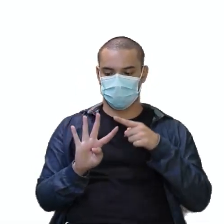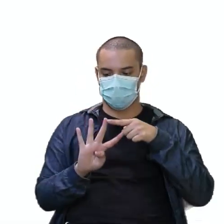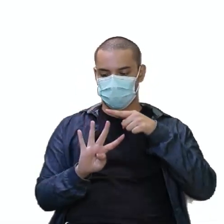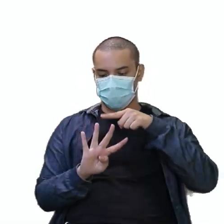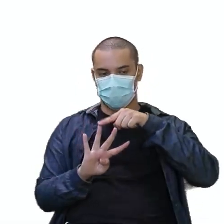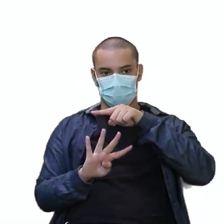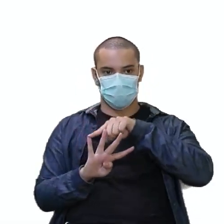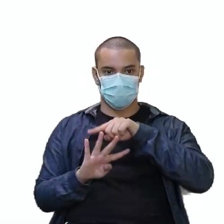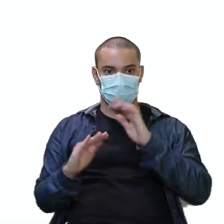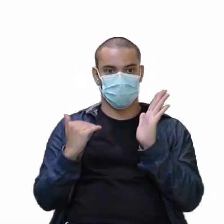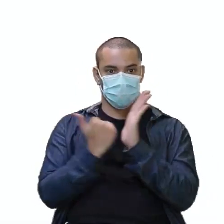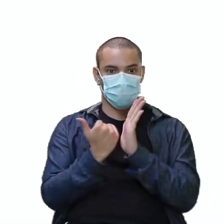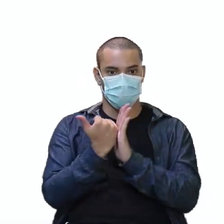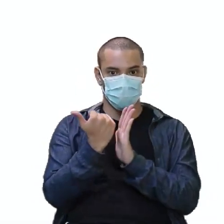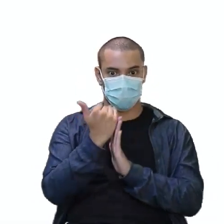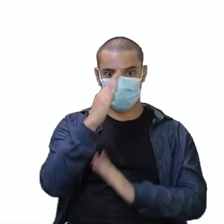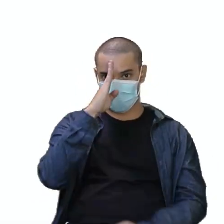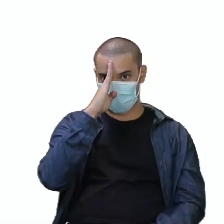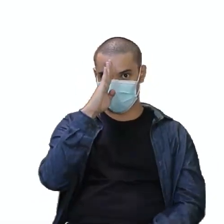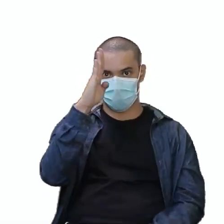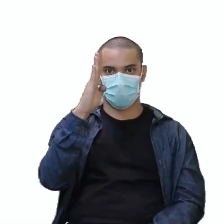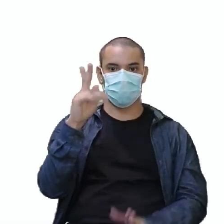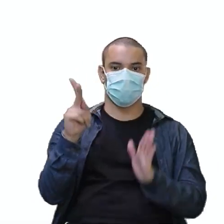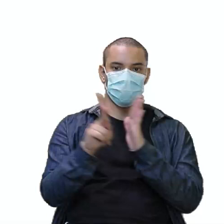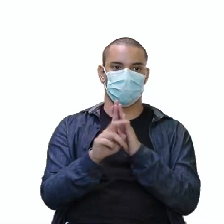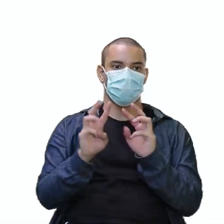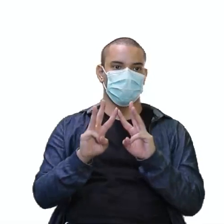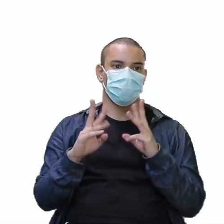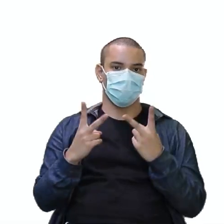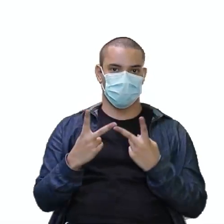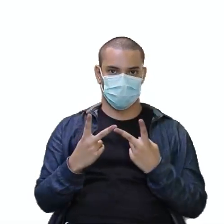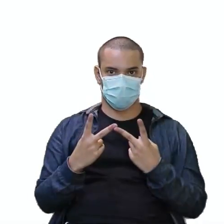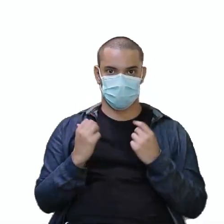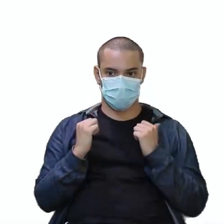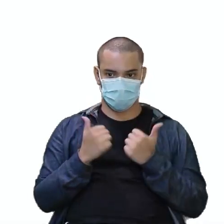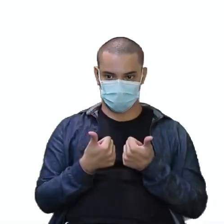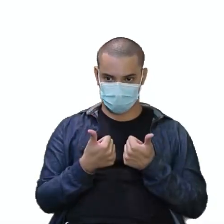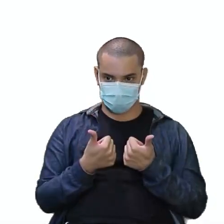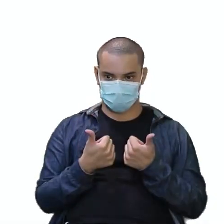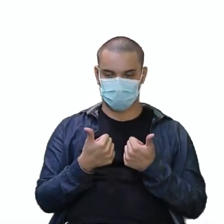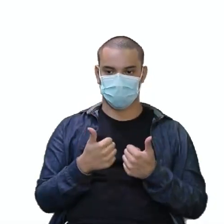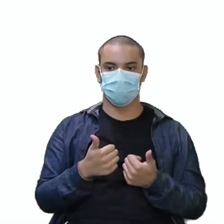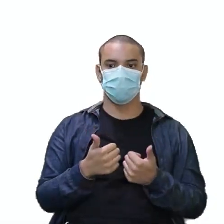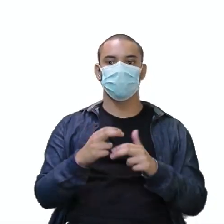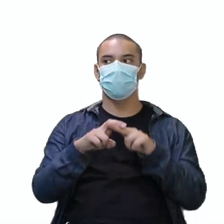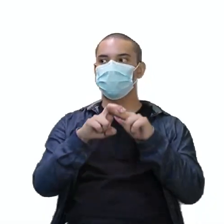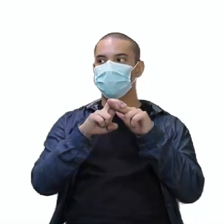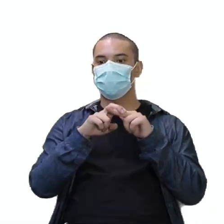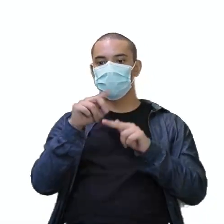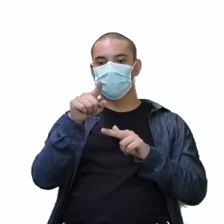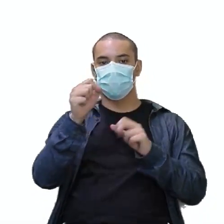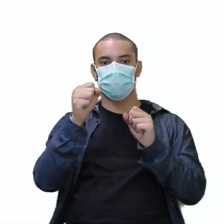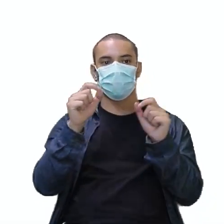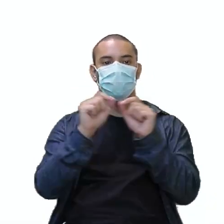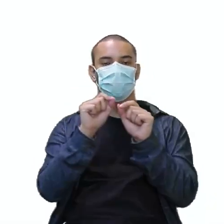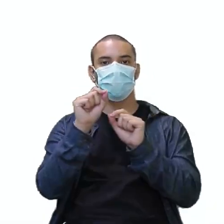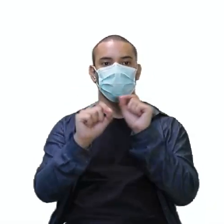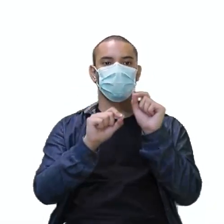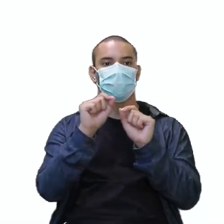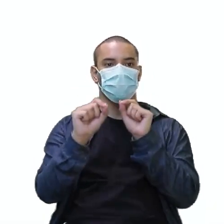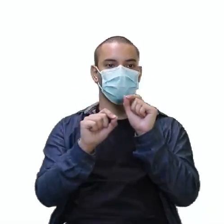4 etapas que são essenciais desse ciclo da matéria, perfeito? Então, aqui você poderia